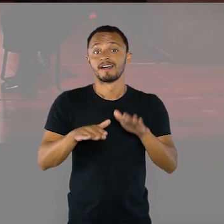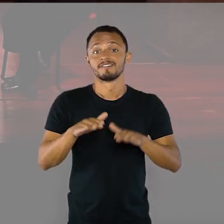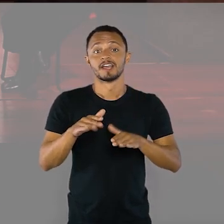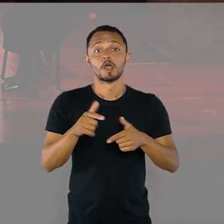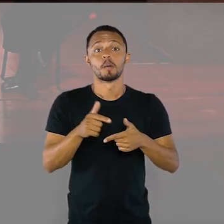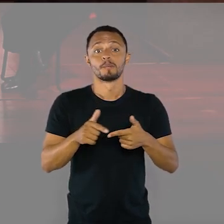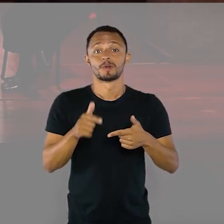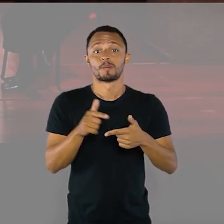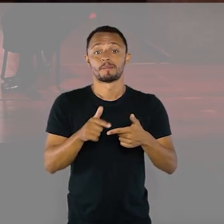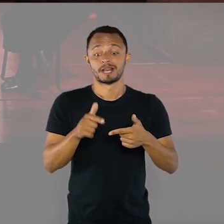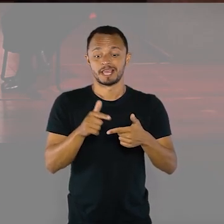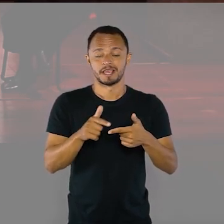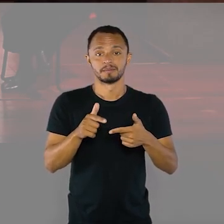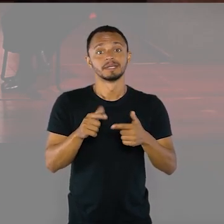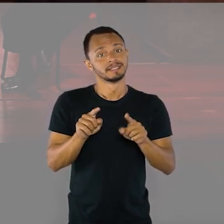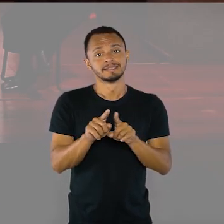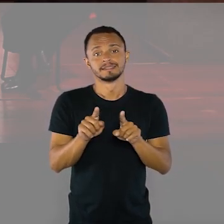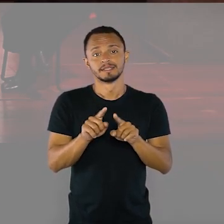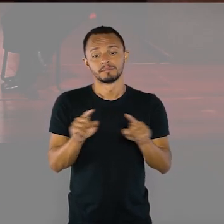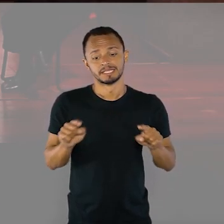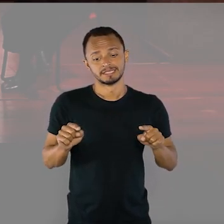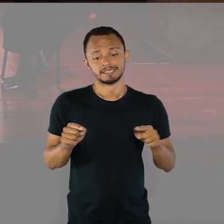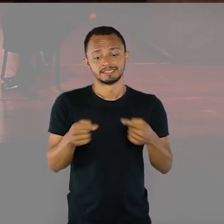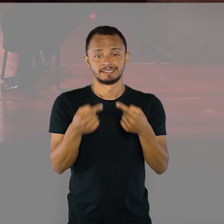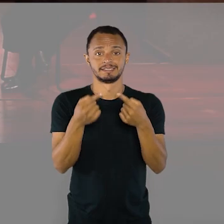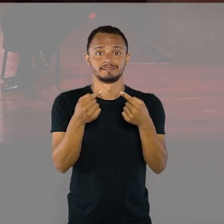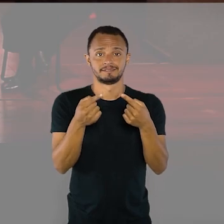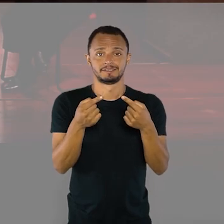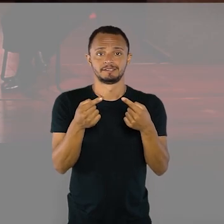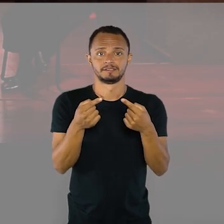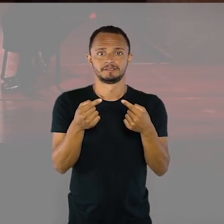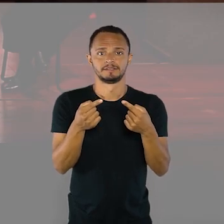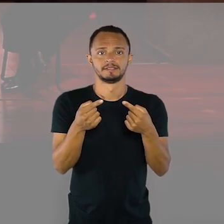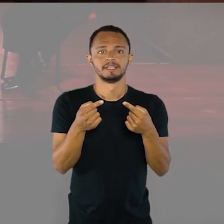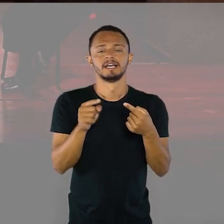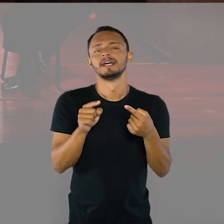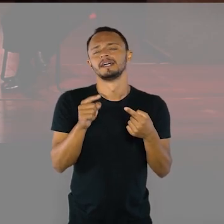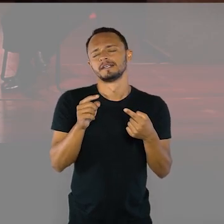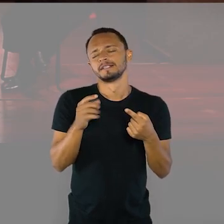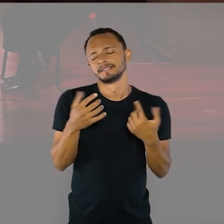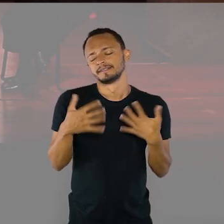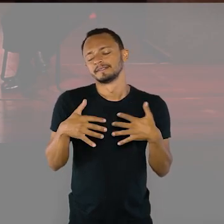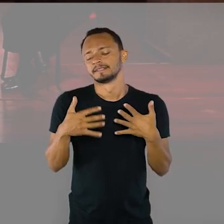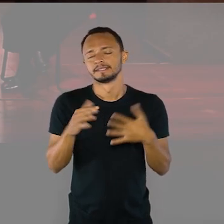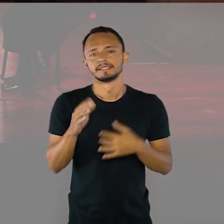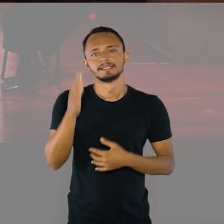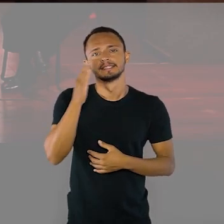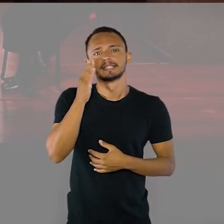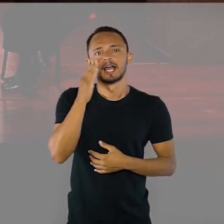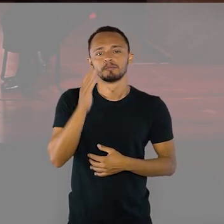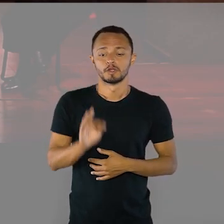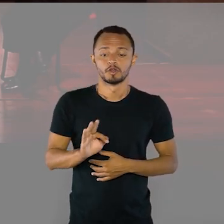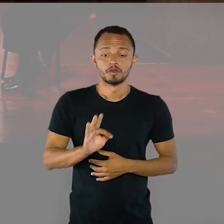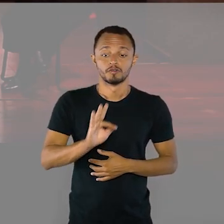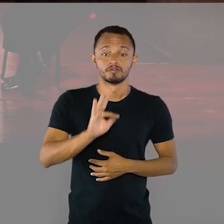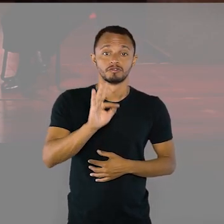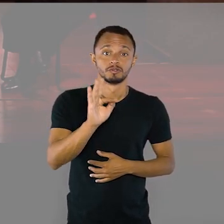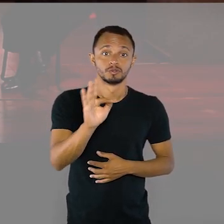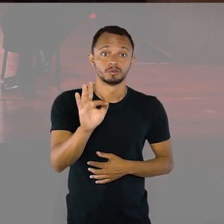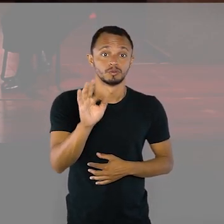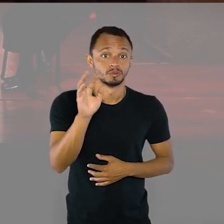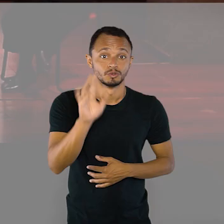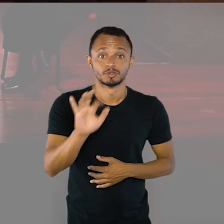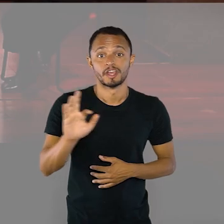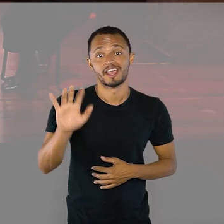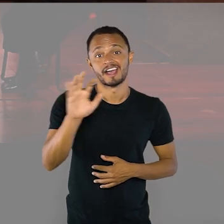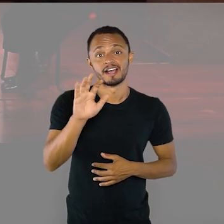também um desafio a mais, né? A gente vê se a gente pode sonhar com o futuro, né? E com gerações. Porque se isso está